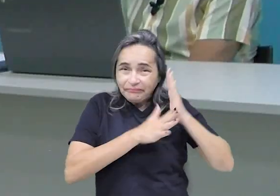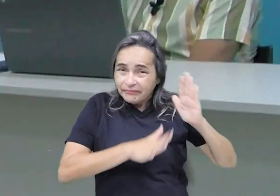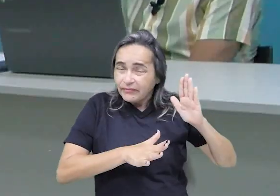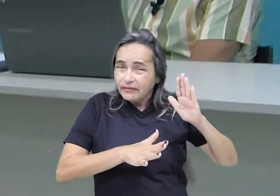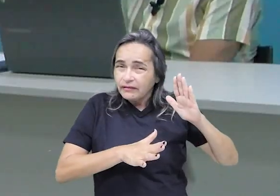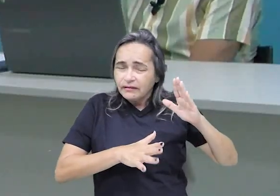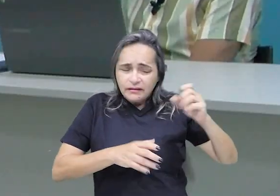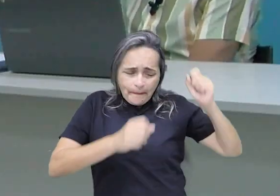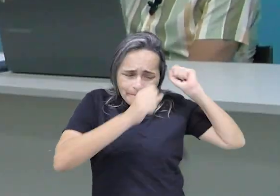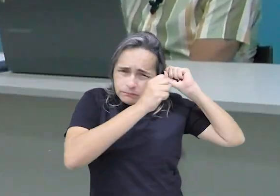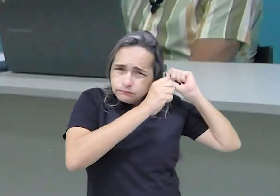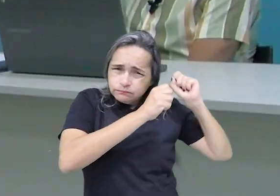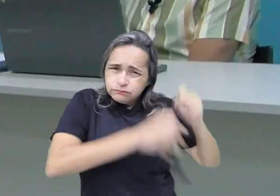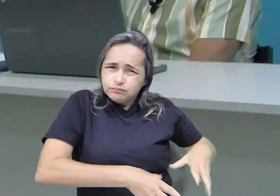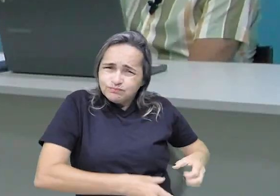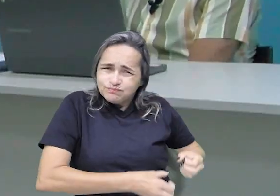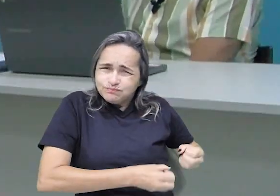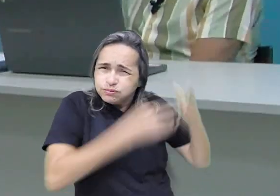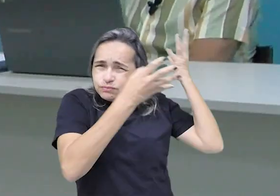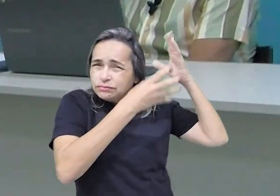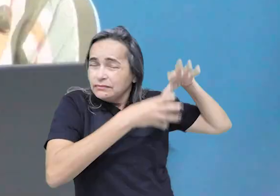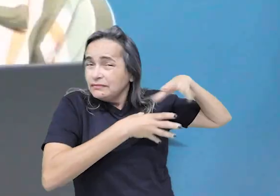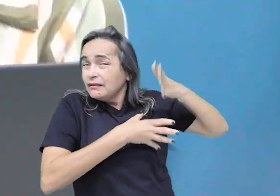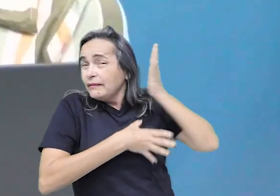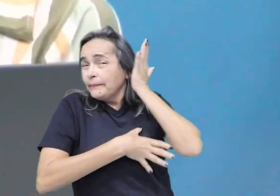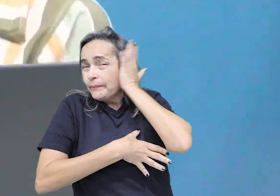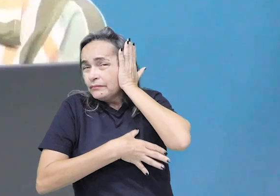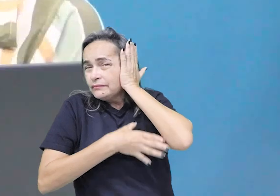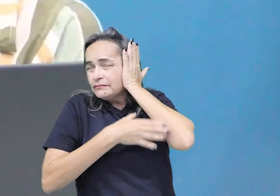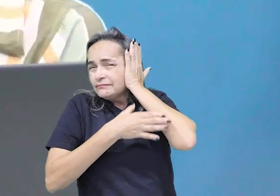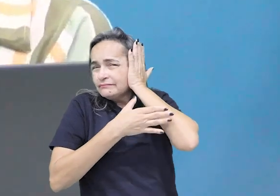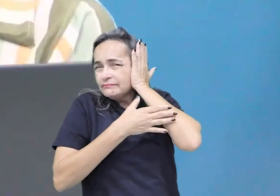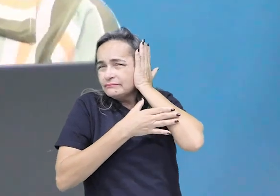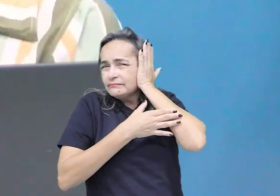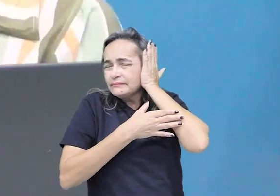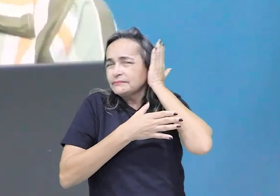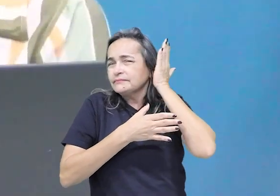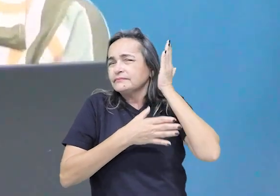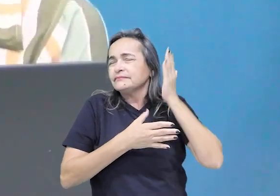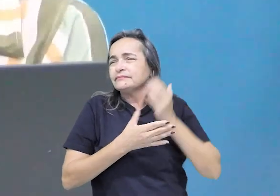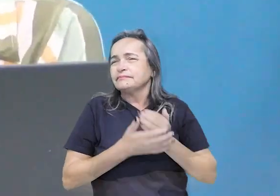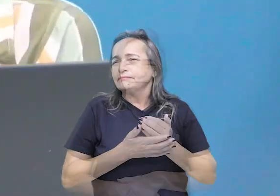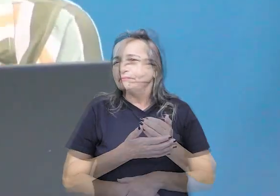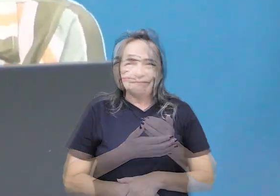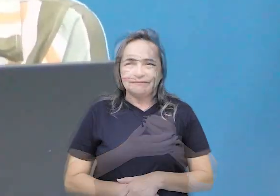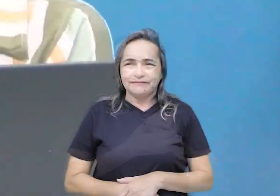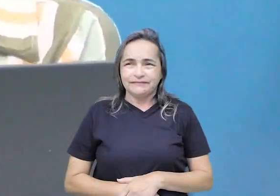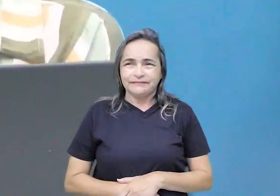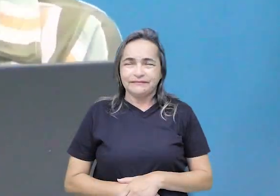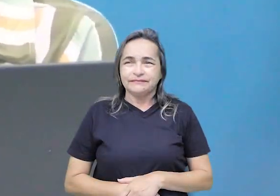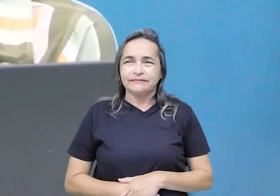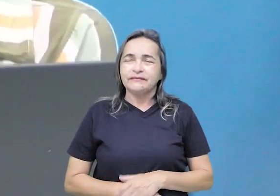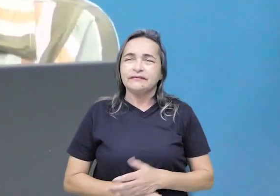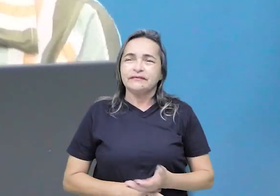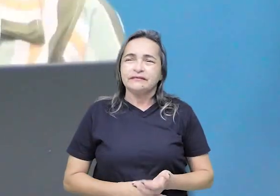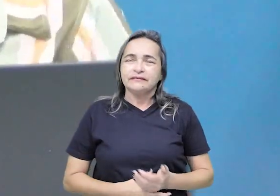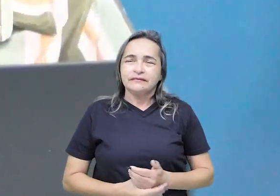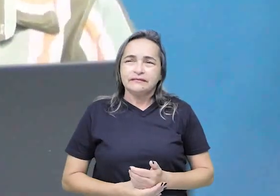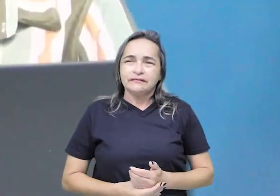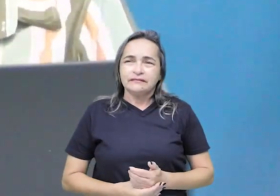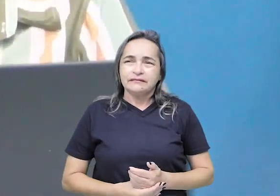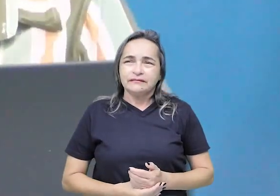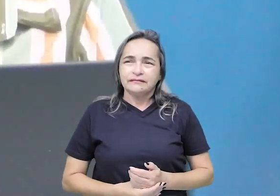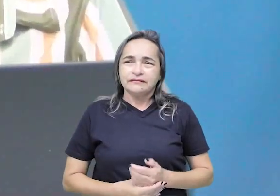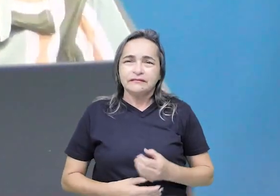na hora que a bomba estourou. Muito tá? bem. Vamos falar um pouco agora sobre boas práticas para audição, né?